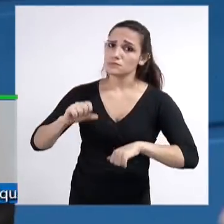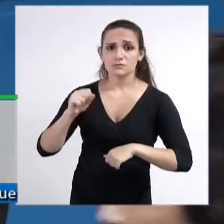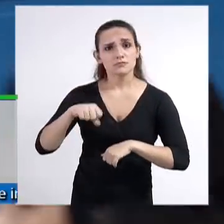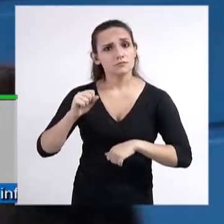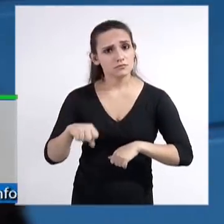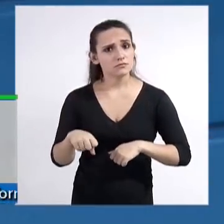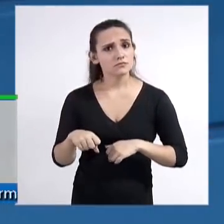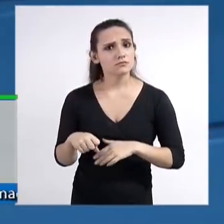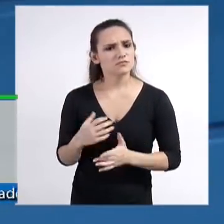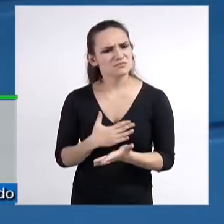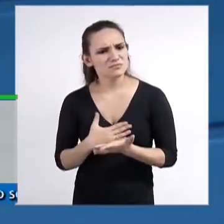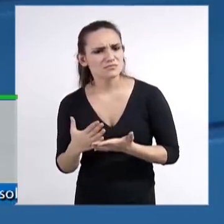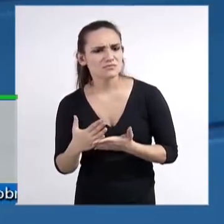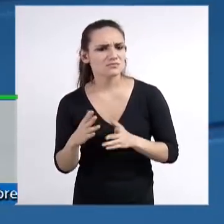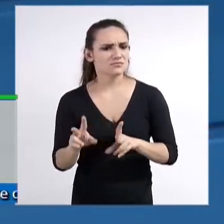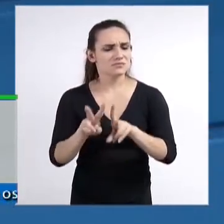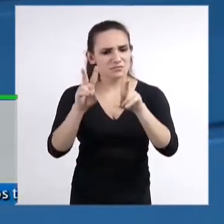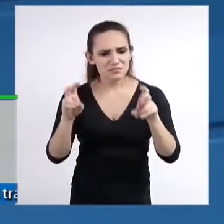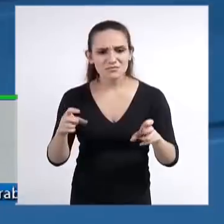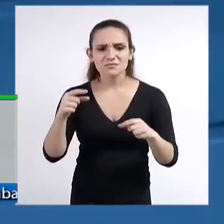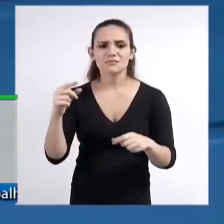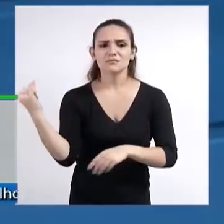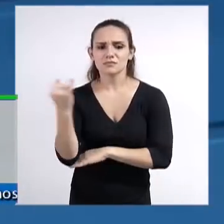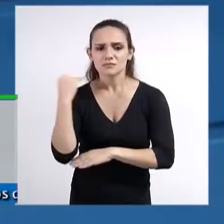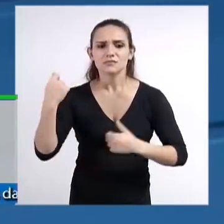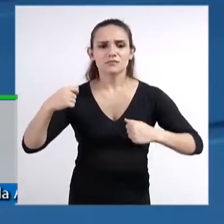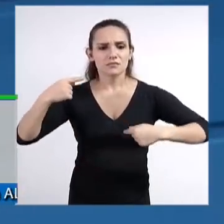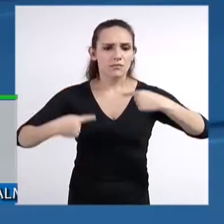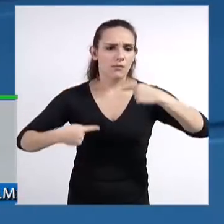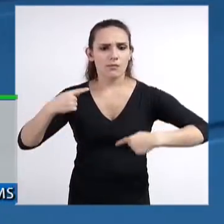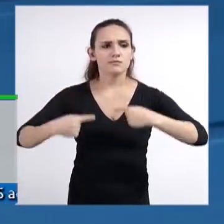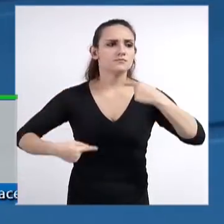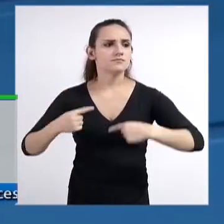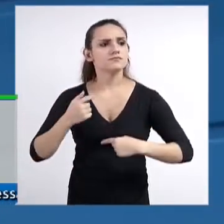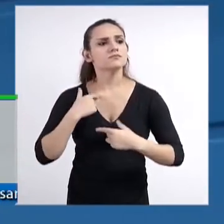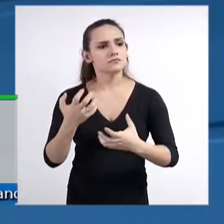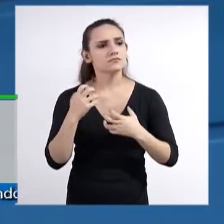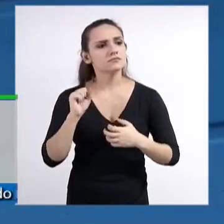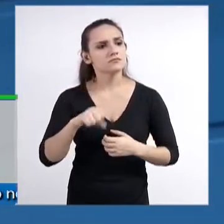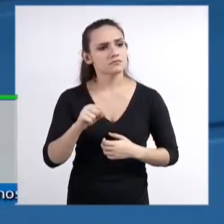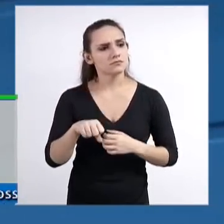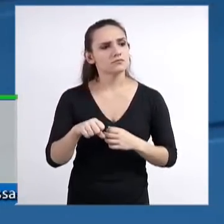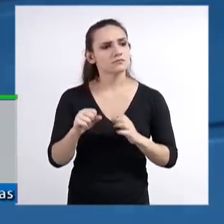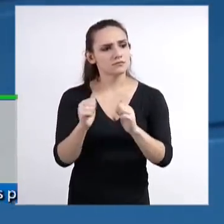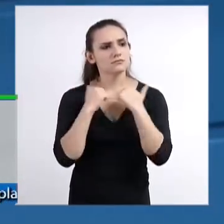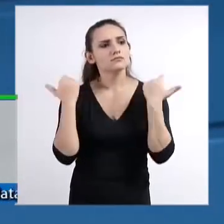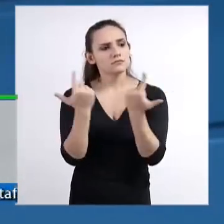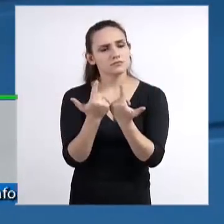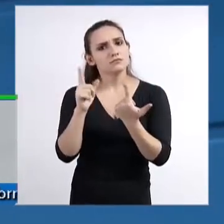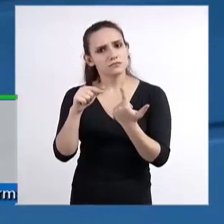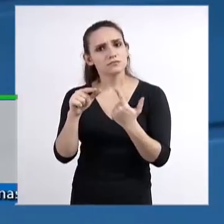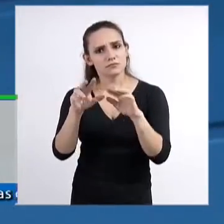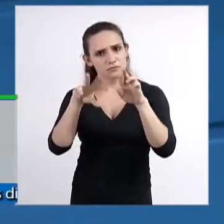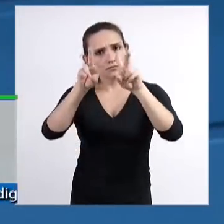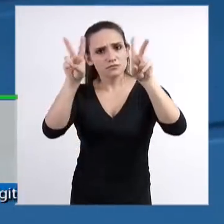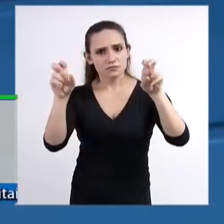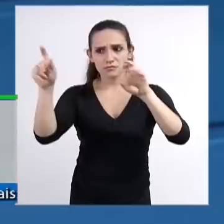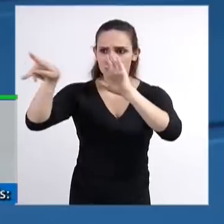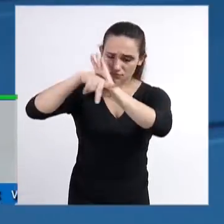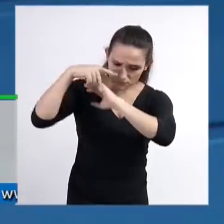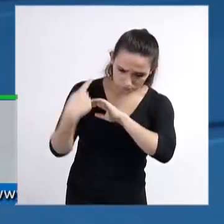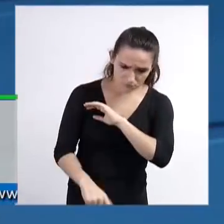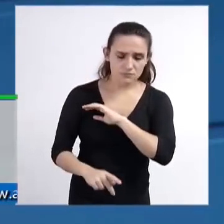a tomar frente dos grandes e importantes debates. Então, eu gostaria que essa casa se posicionasse para que esse tema viesse para